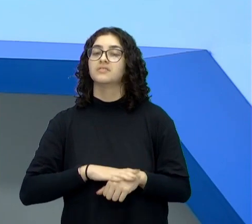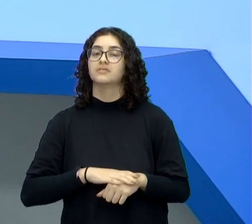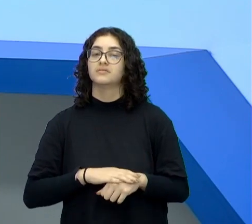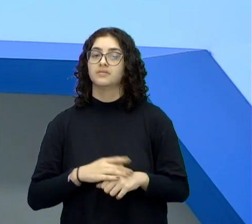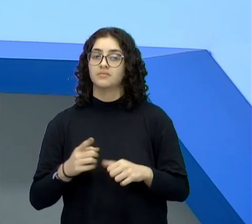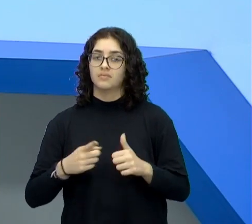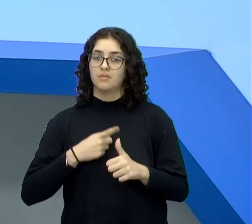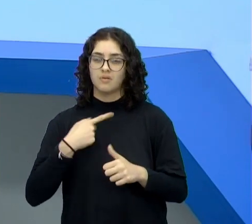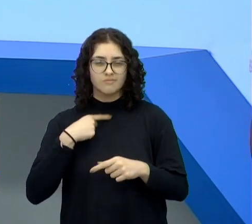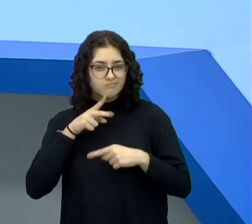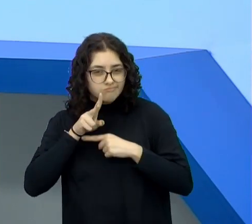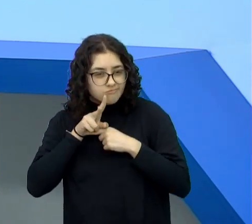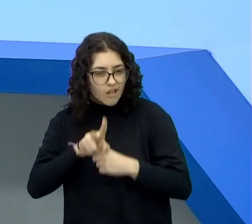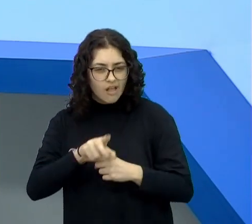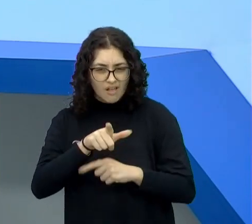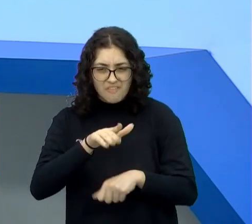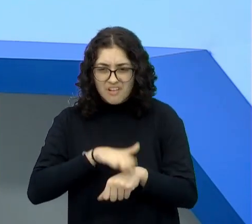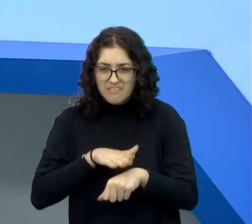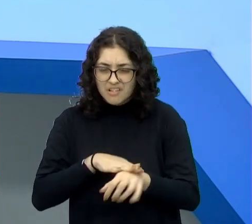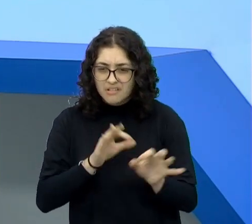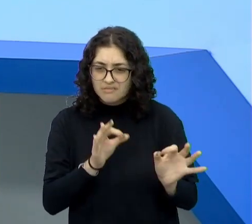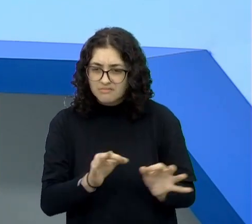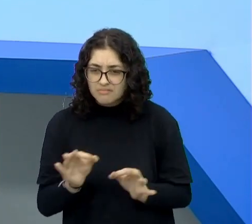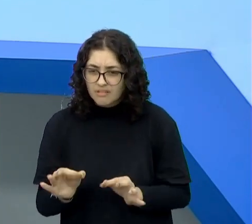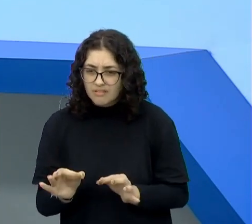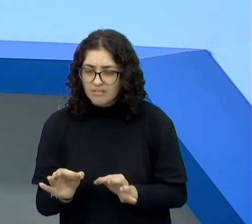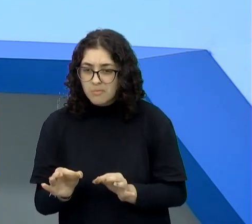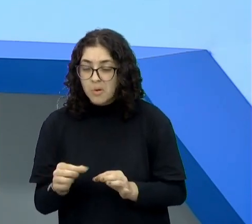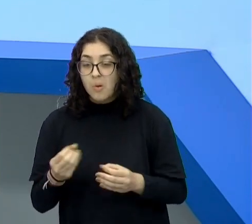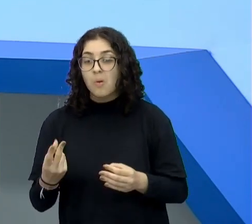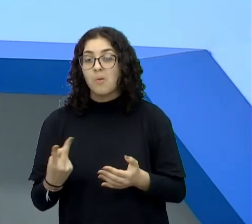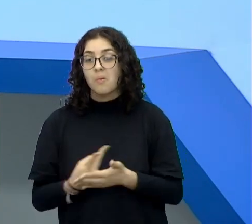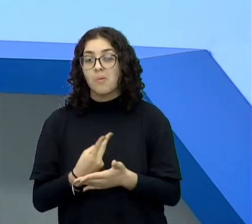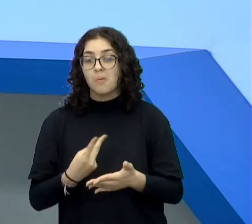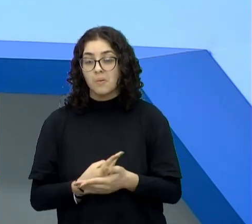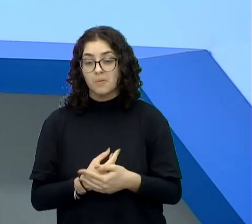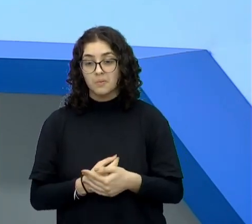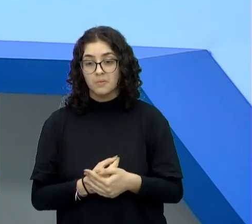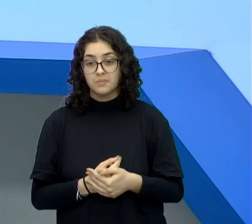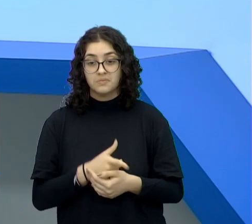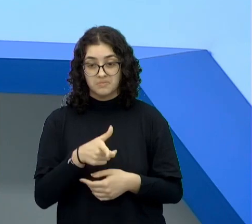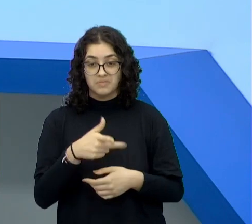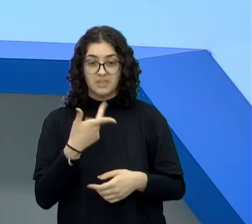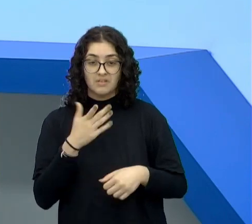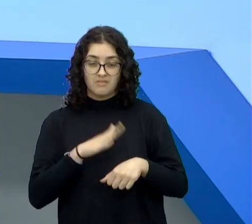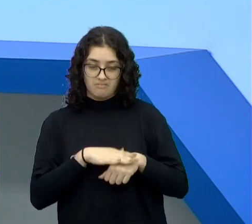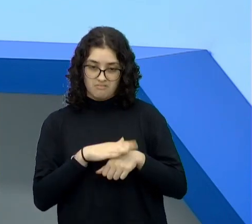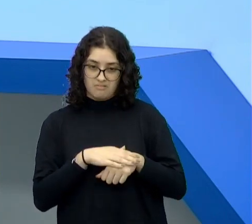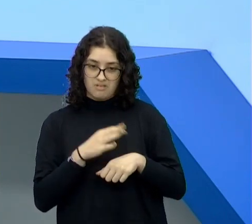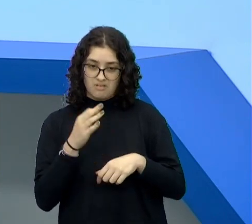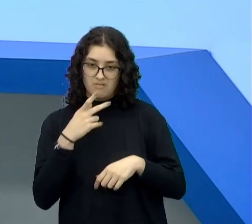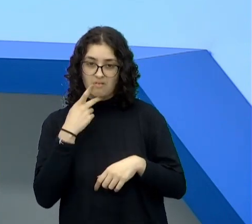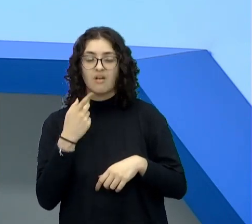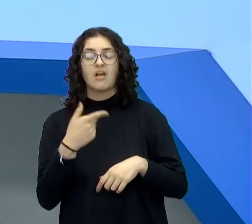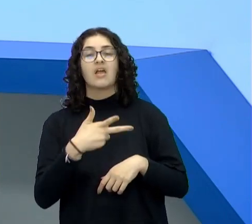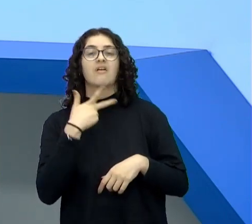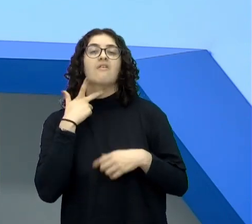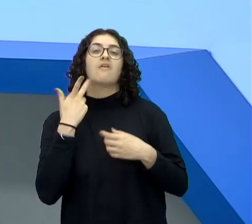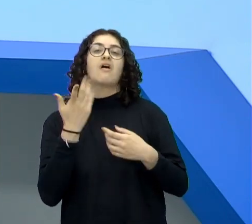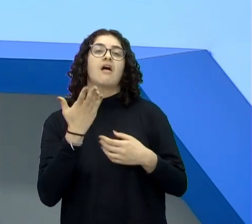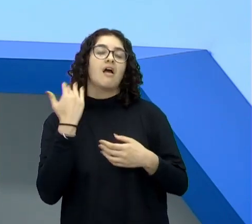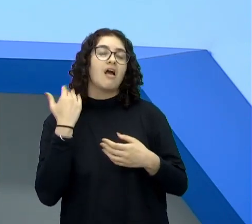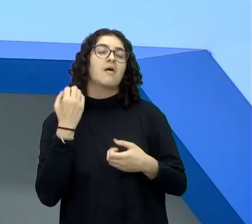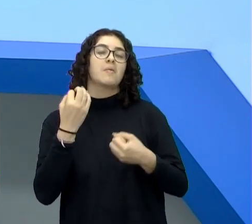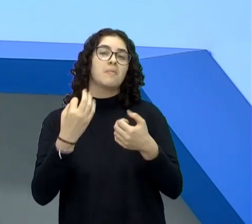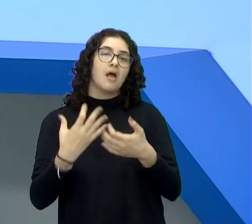primeiro, vistoriar, né, para ver se esse candidato que foi eleito, se ele está realmente cumprindo o que ele disse que